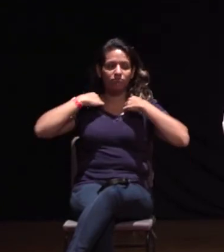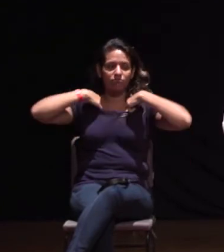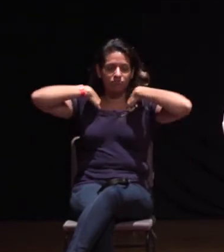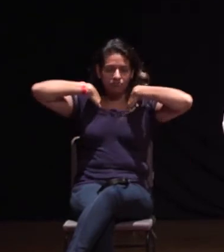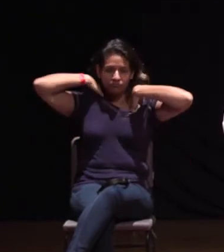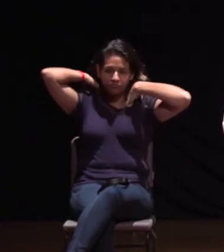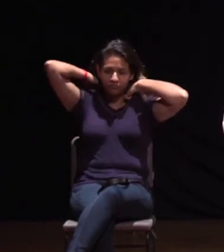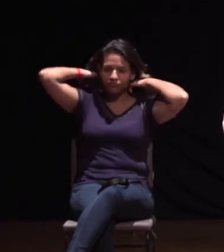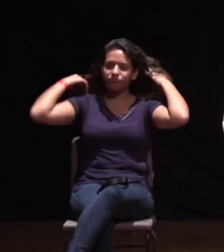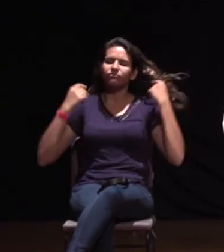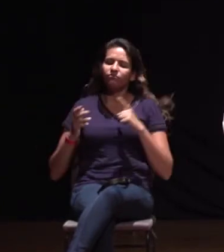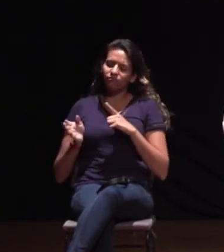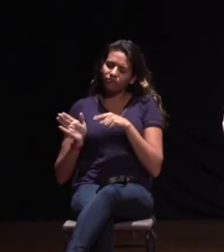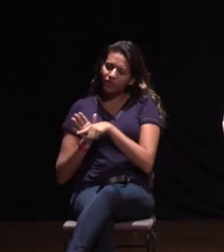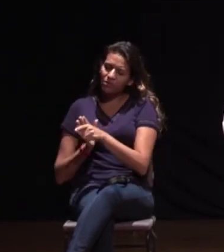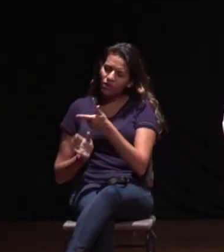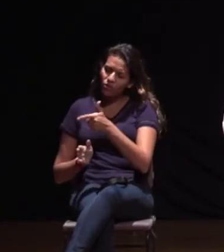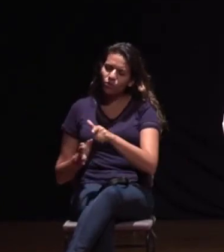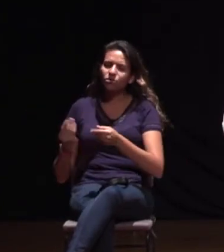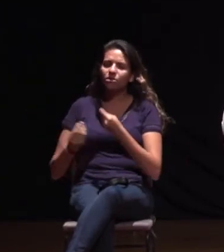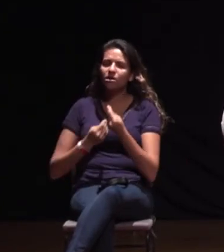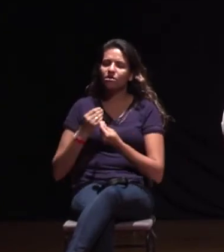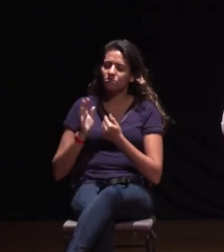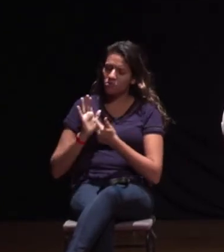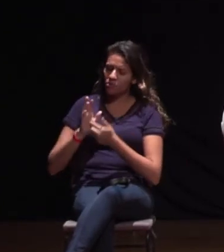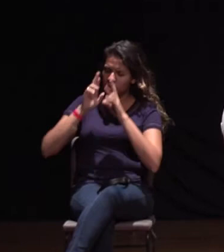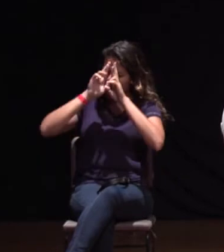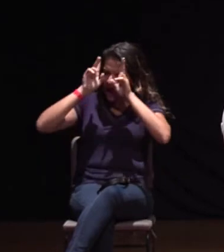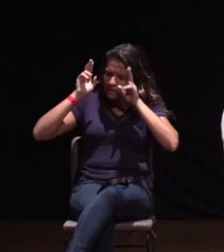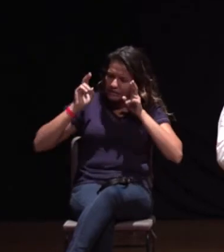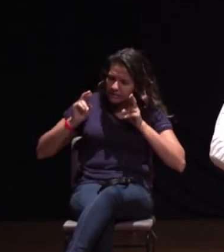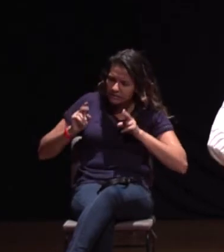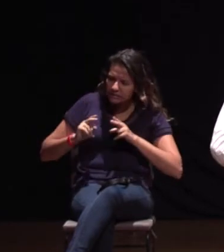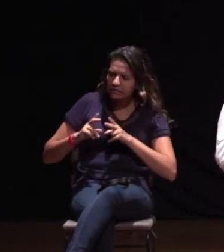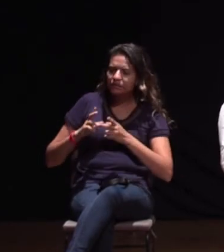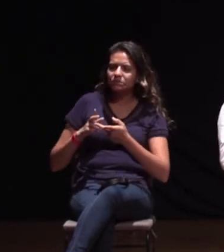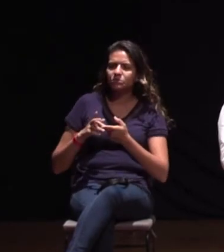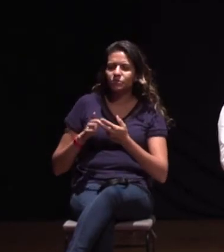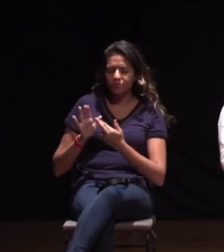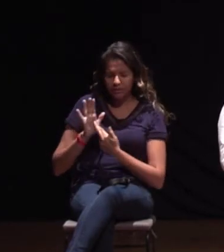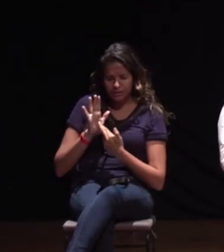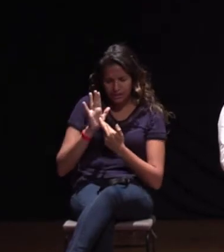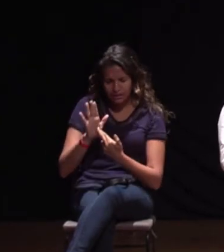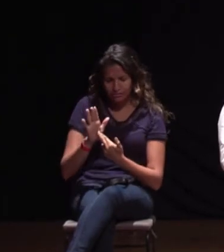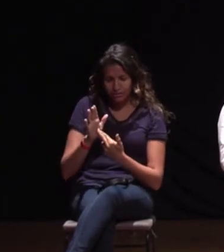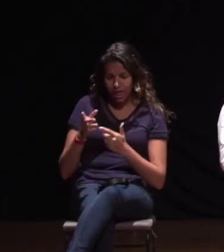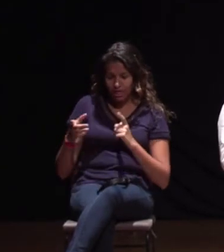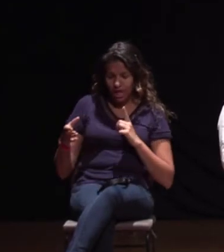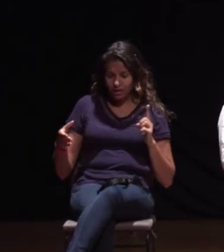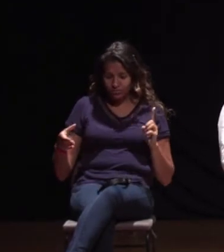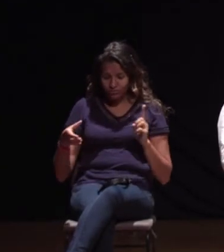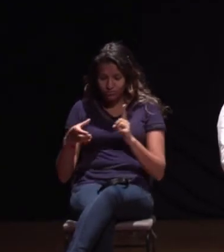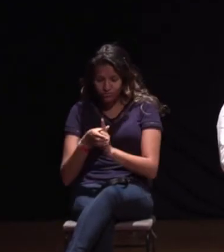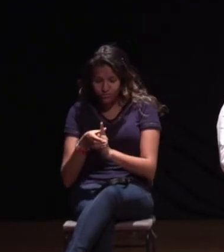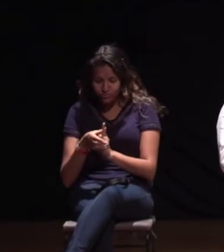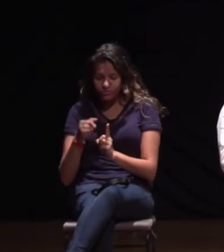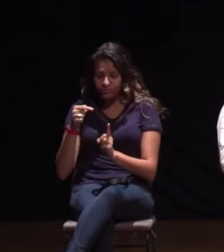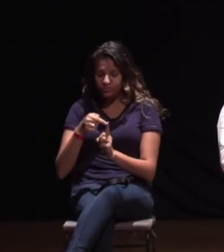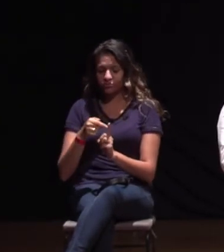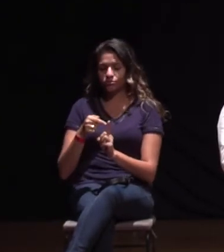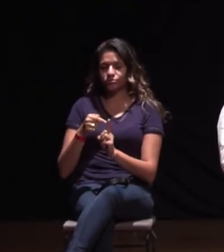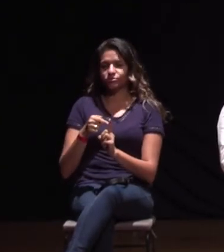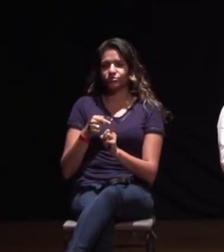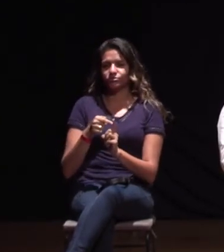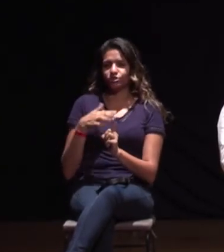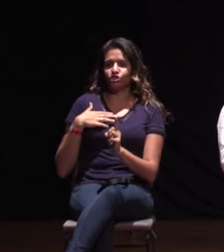questões de racismo estrutural e representatividade e presença ou ausência de diferentes corpos